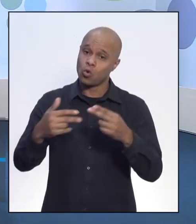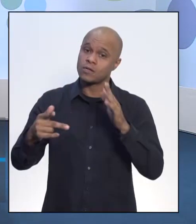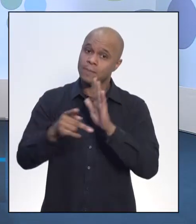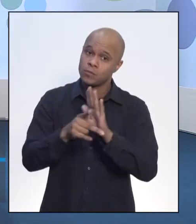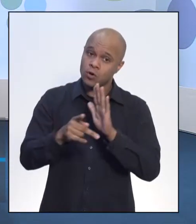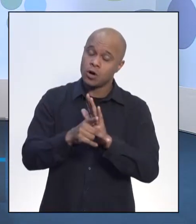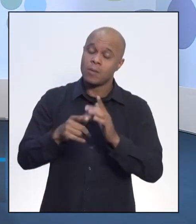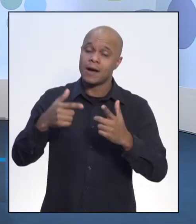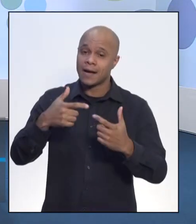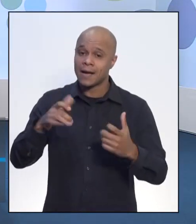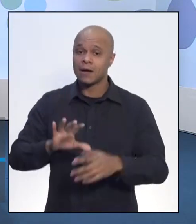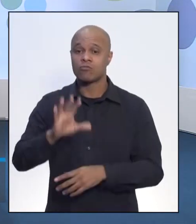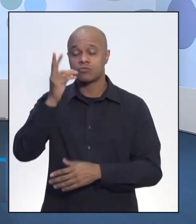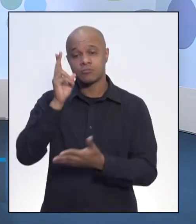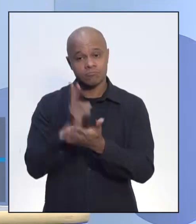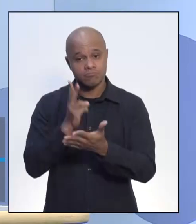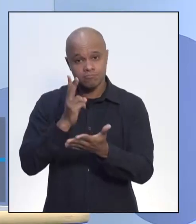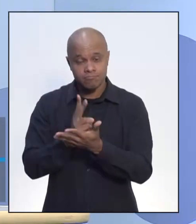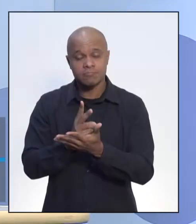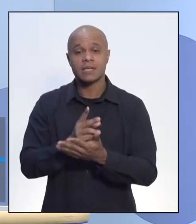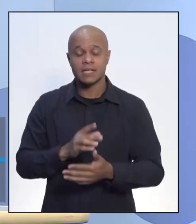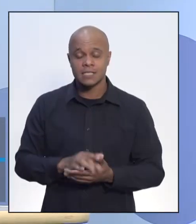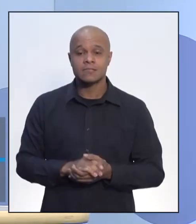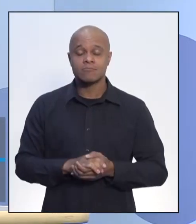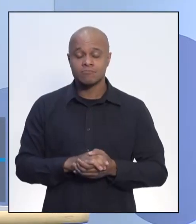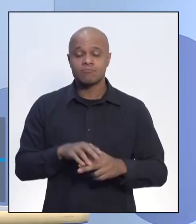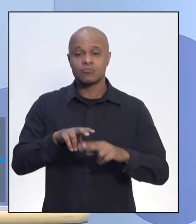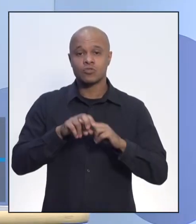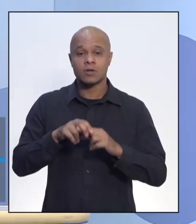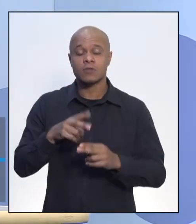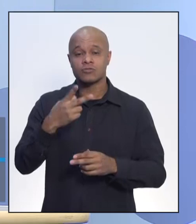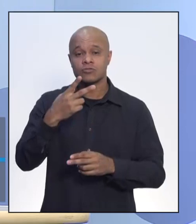guerra acabou acontecendo aí, a caça ao Saddam, em